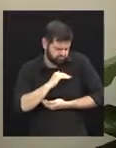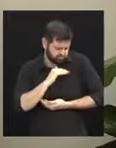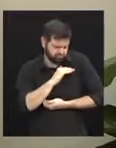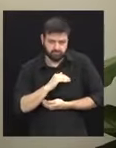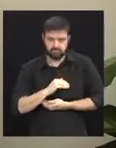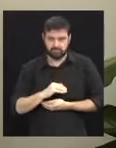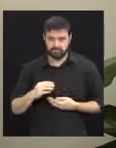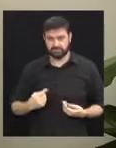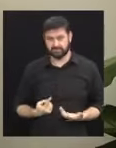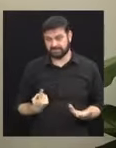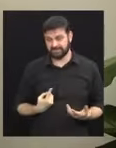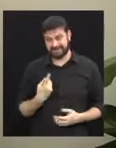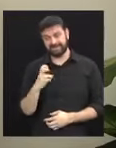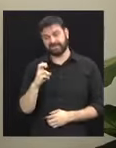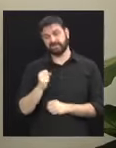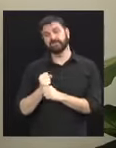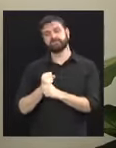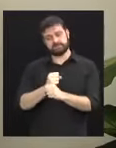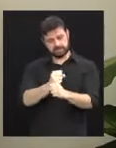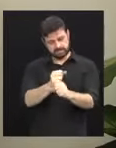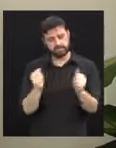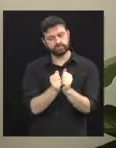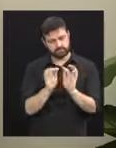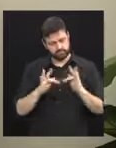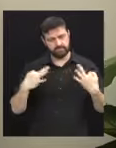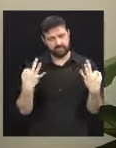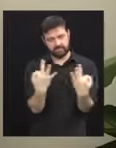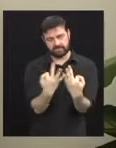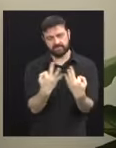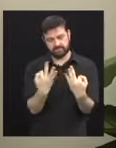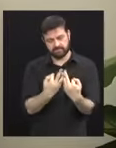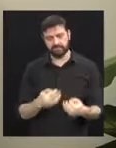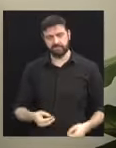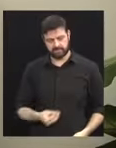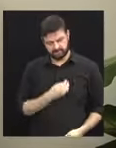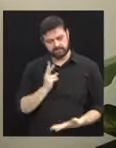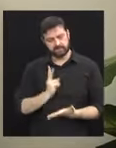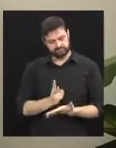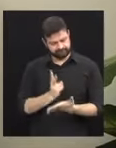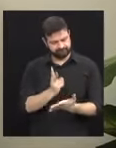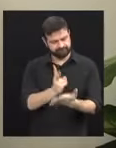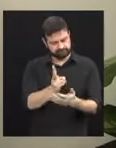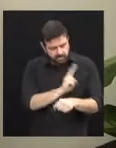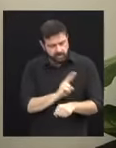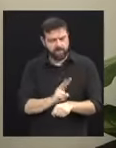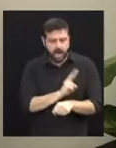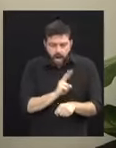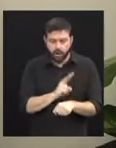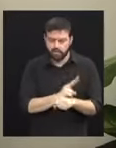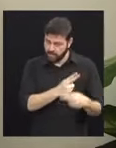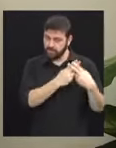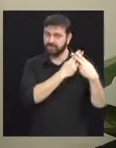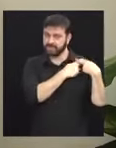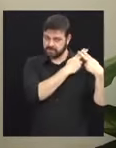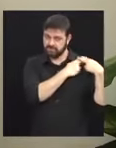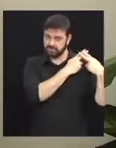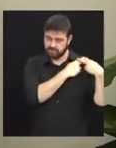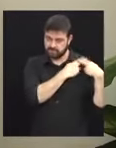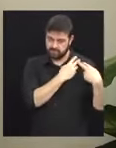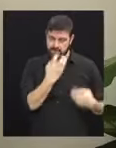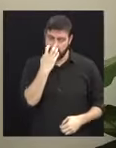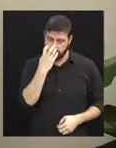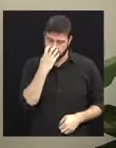comentou, são 15, 20 anos. Não é um ano, não são 2 anos. São anos e anos que você vai ter responsabilidade sobre aquele